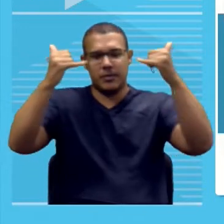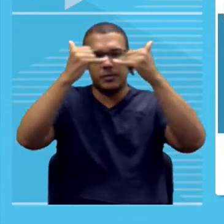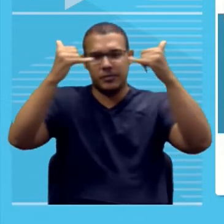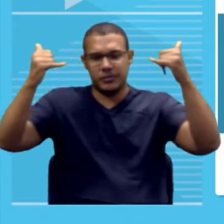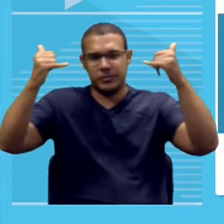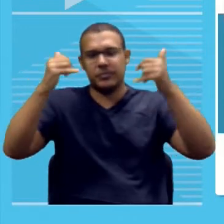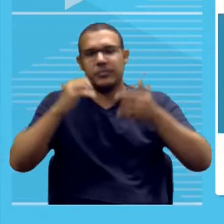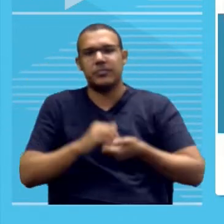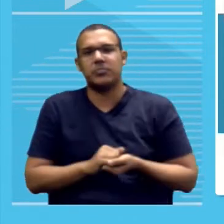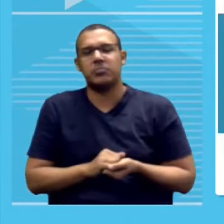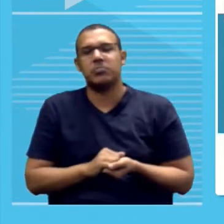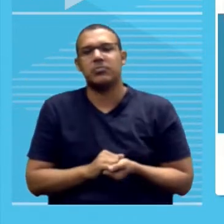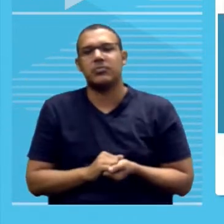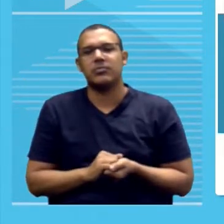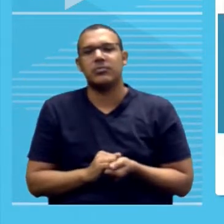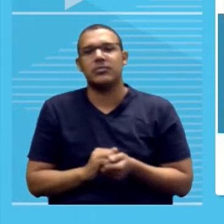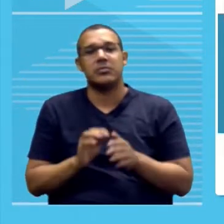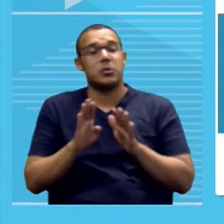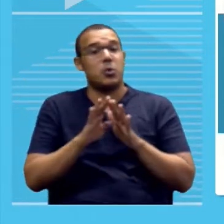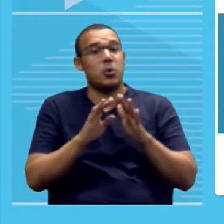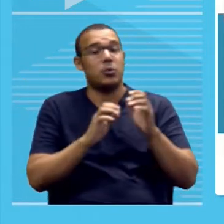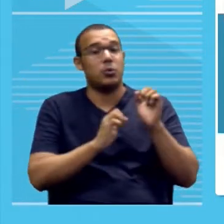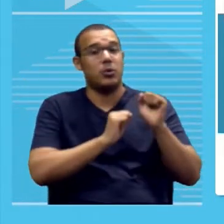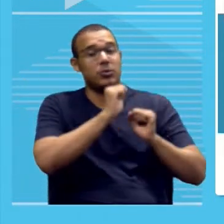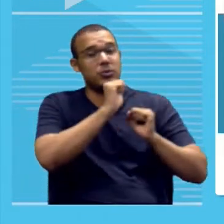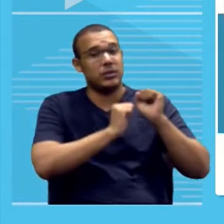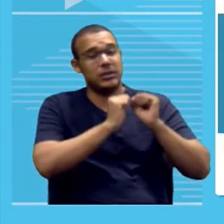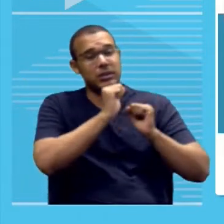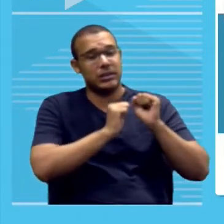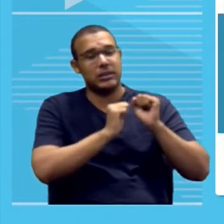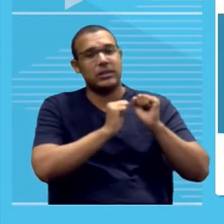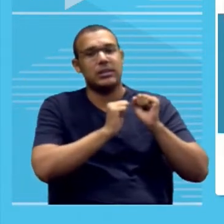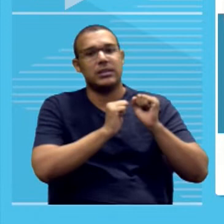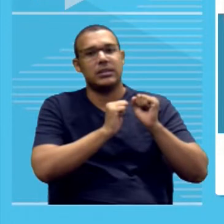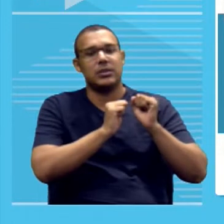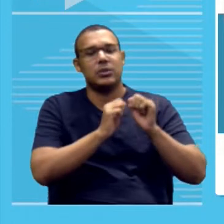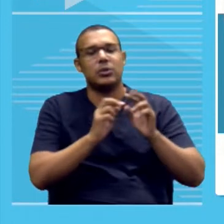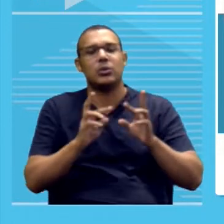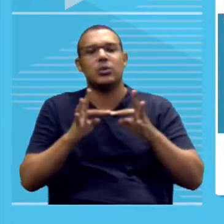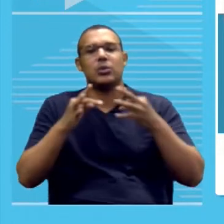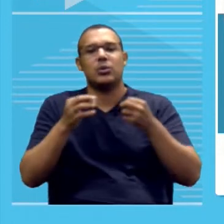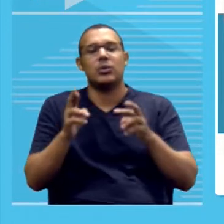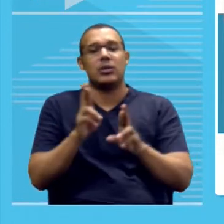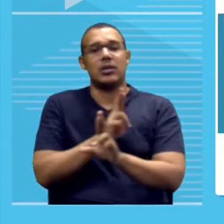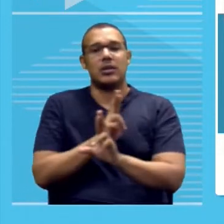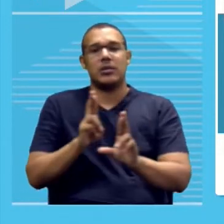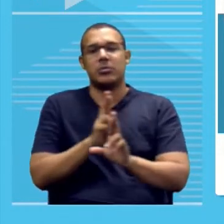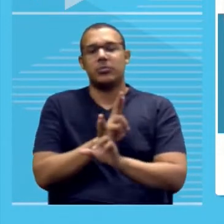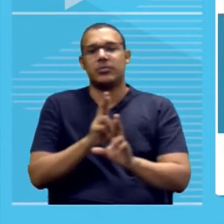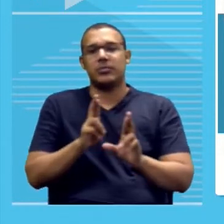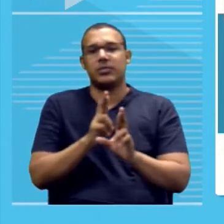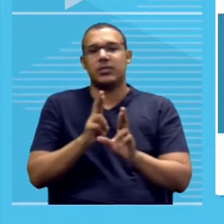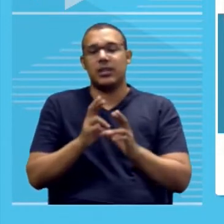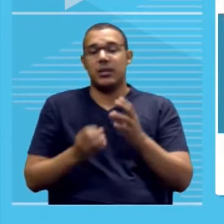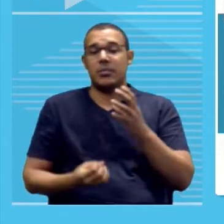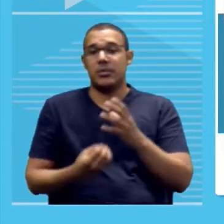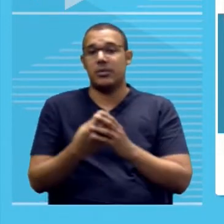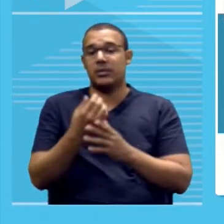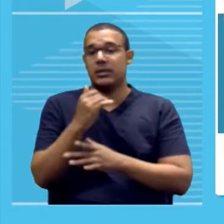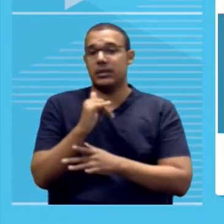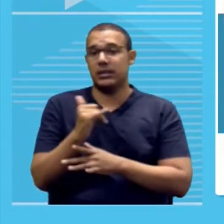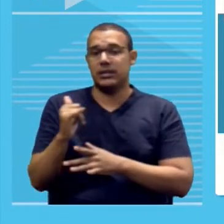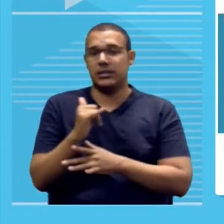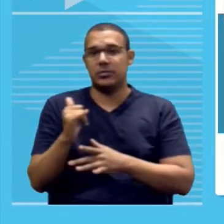elétrica, então de uma subestação. Tudo isso a gente tem em relação a essa geração de energia elétrica, tá